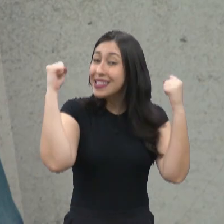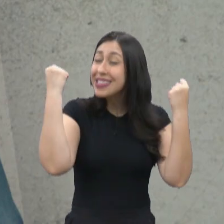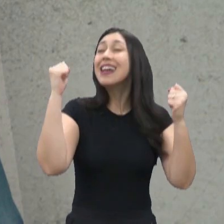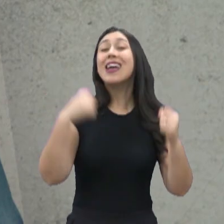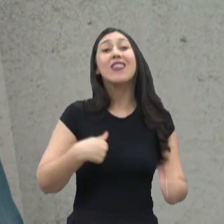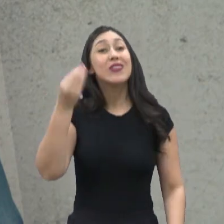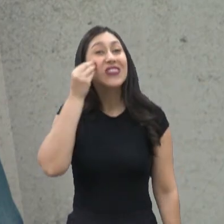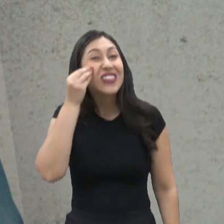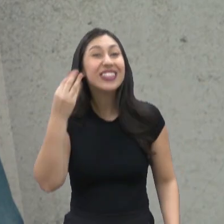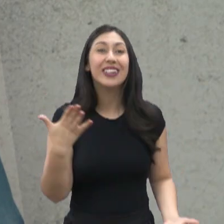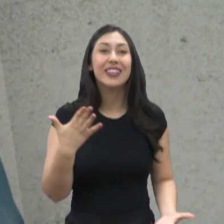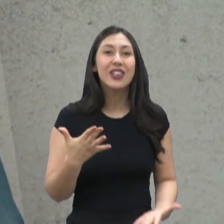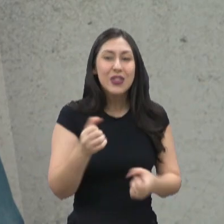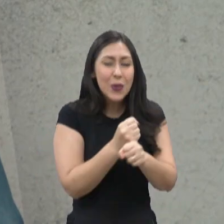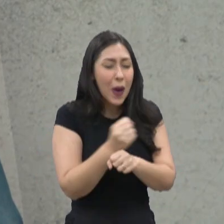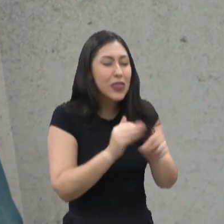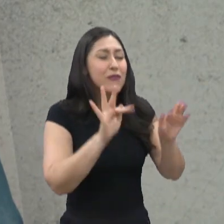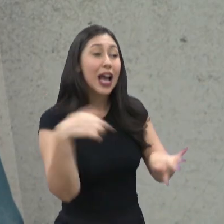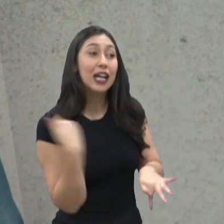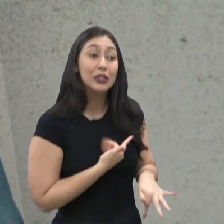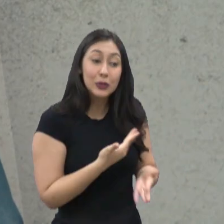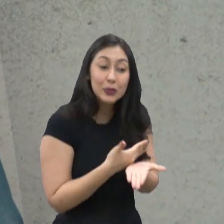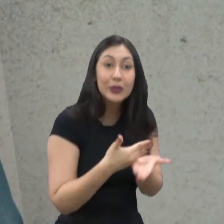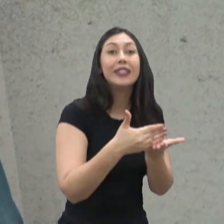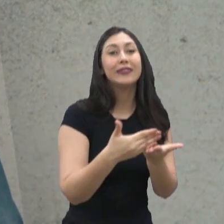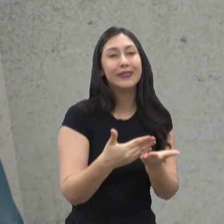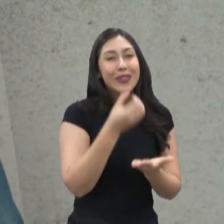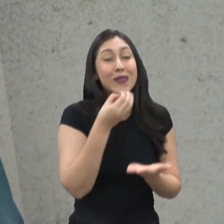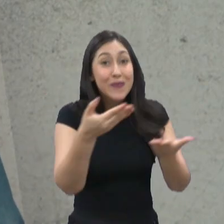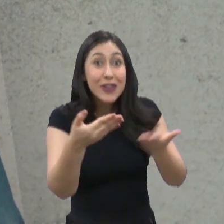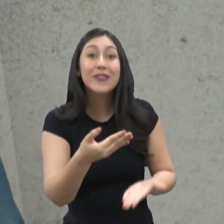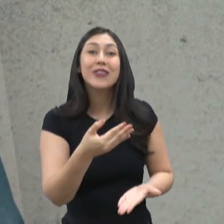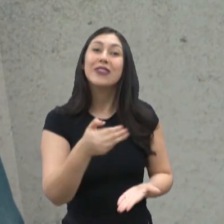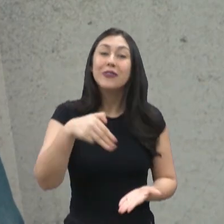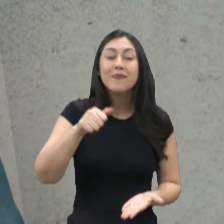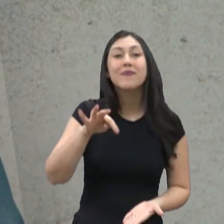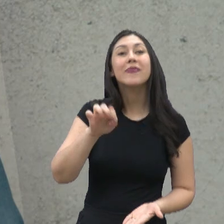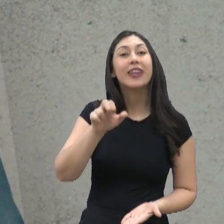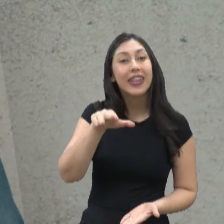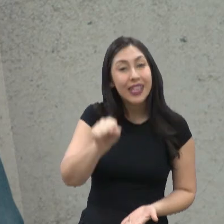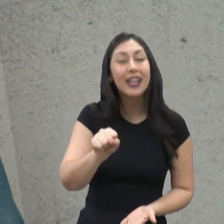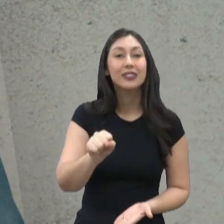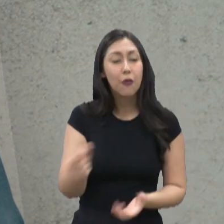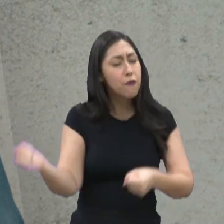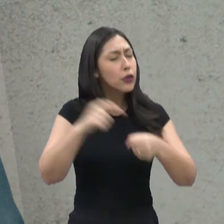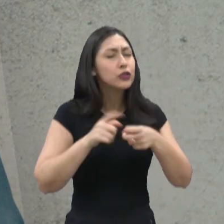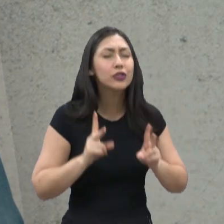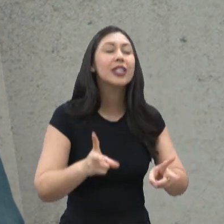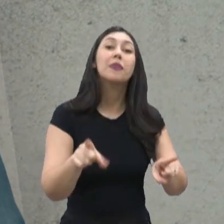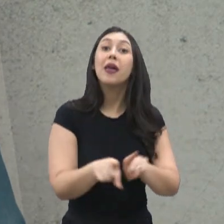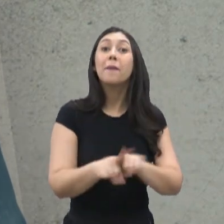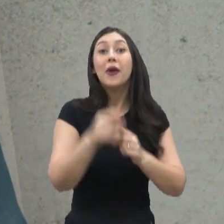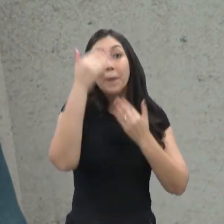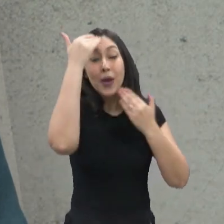ano a gente dá aquele gás, vai dar tudo certo. Muito bem-vindo, viu, Matheus? Volte sempre aqui ao nosso Estação Mercado. E obrigada, viu, nosso entrevistado, por receber a